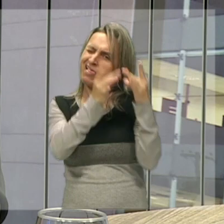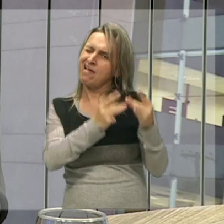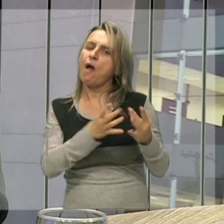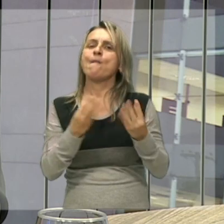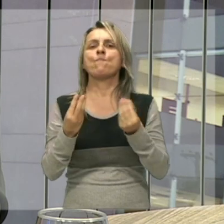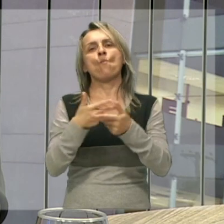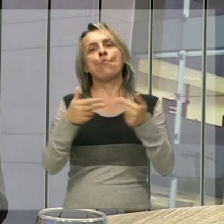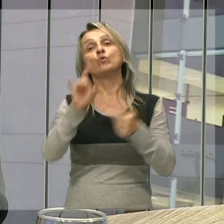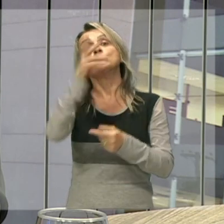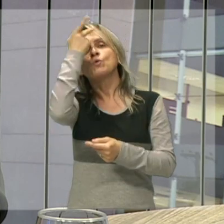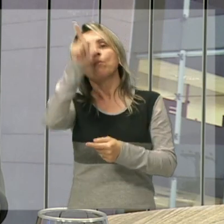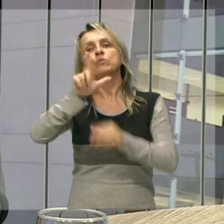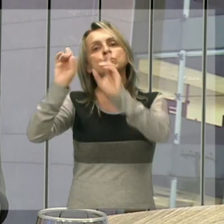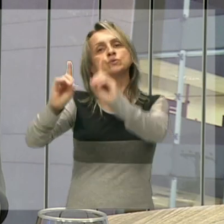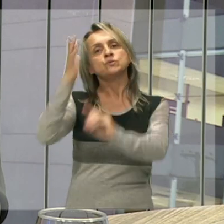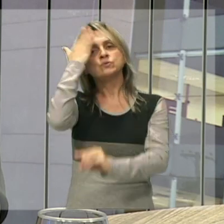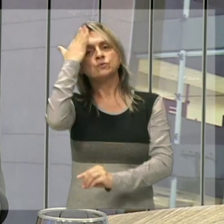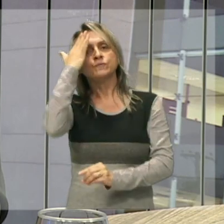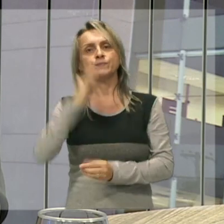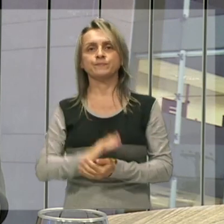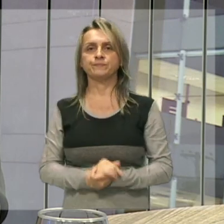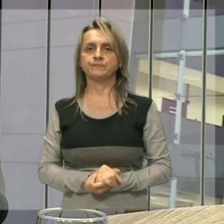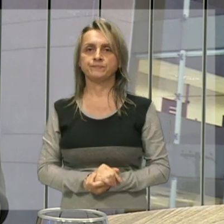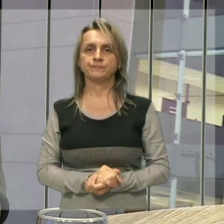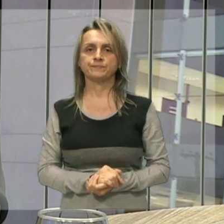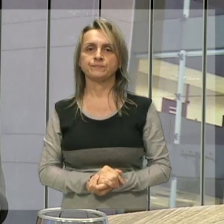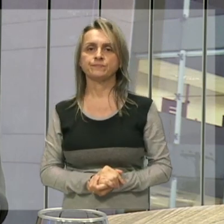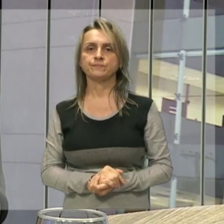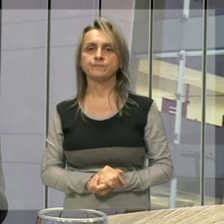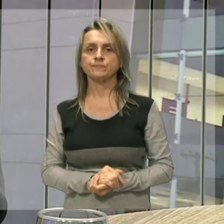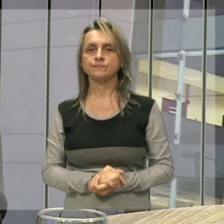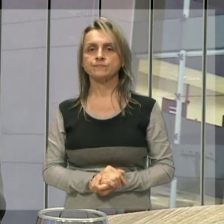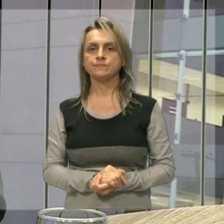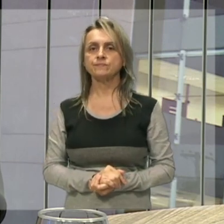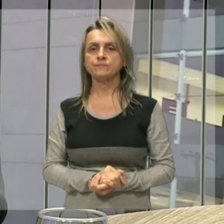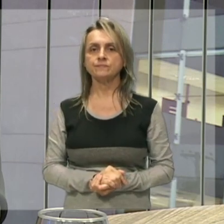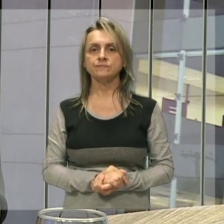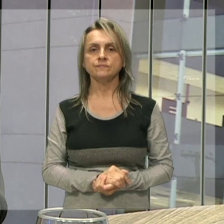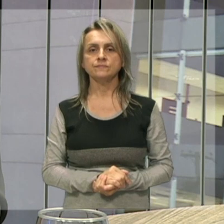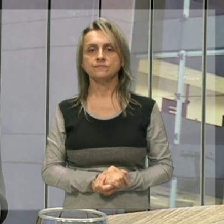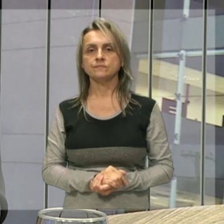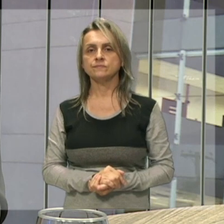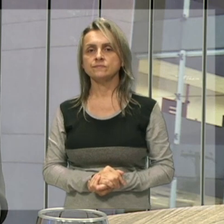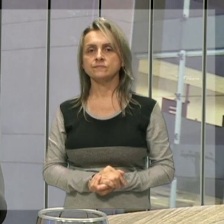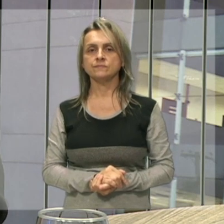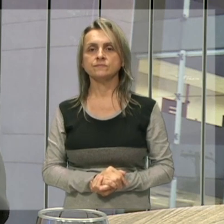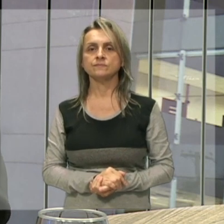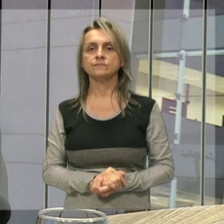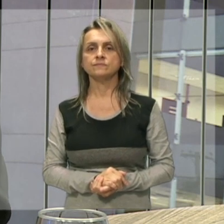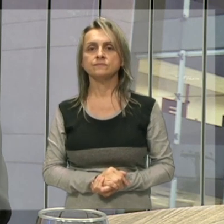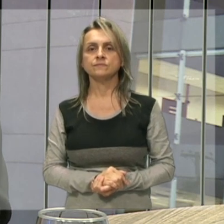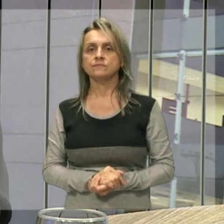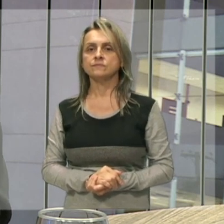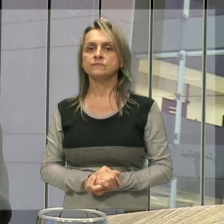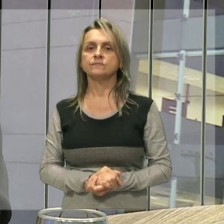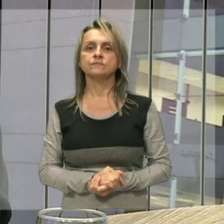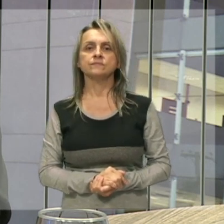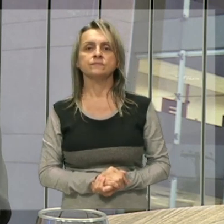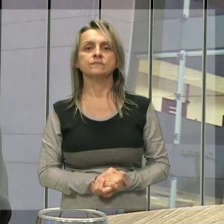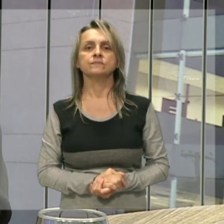assim, esse tu nos citou foi um exemplo bem claro, né, disso, de que do tanto que é